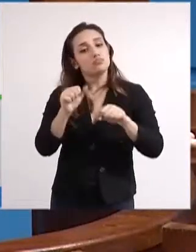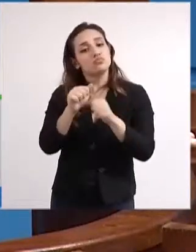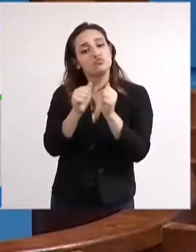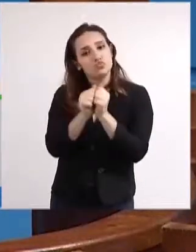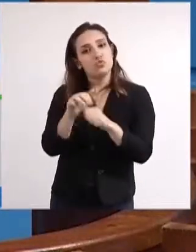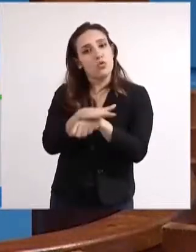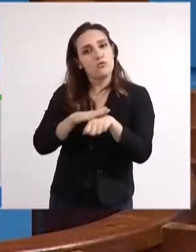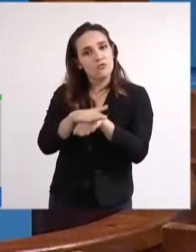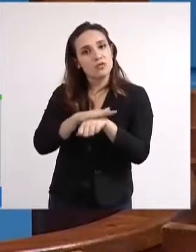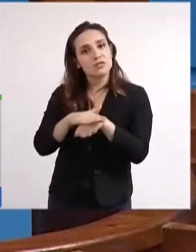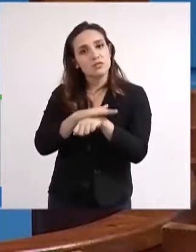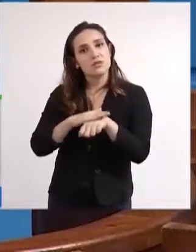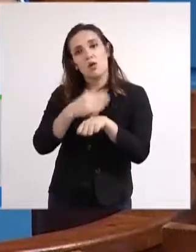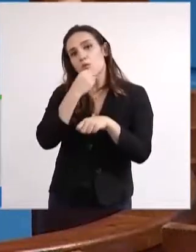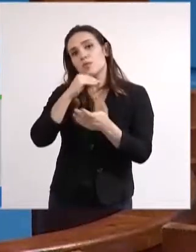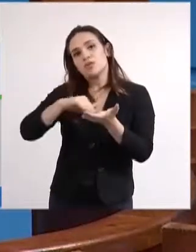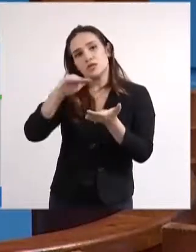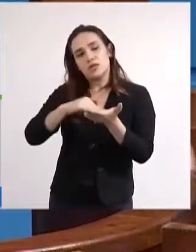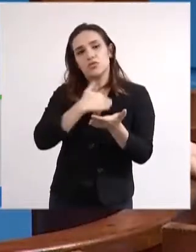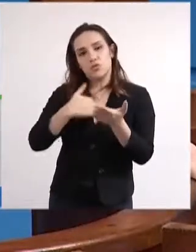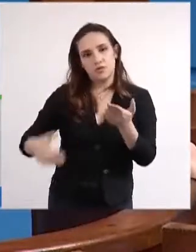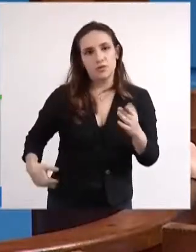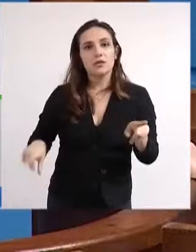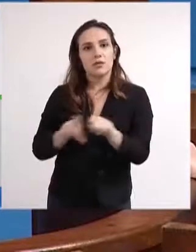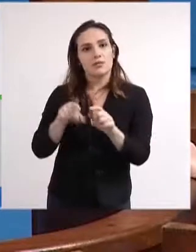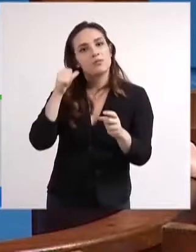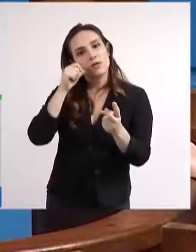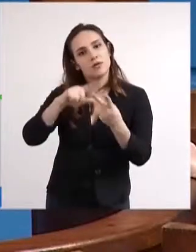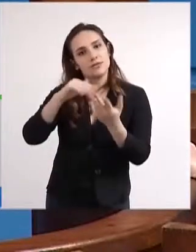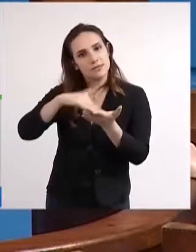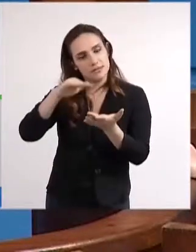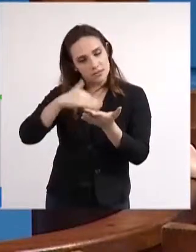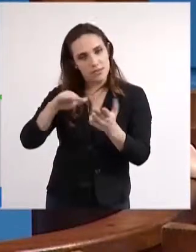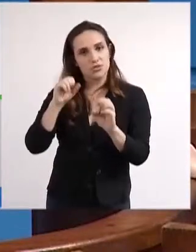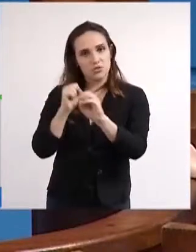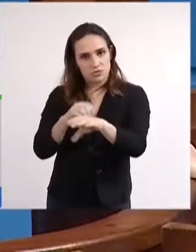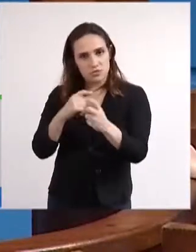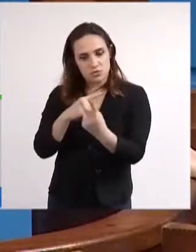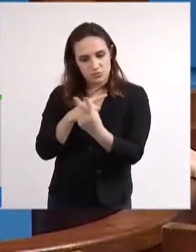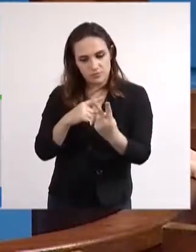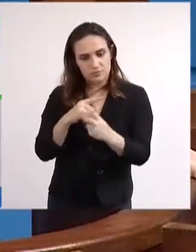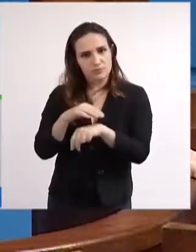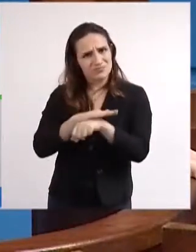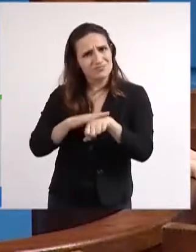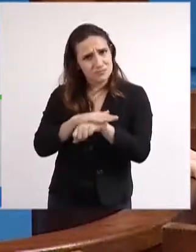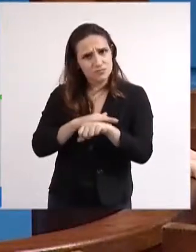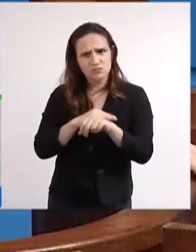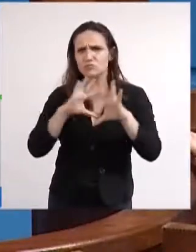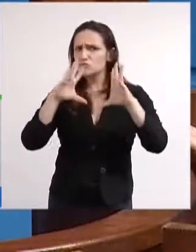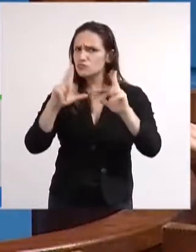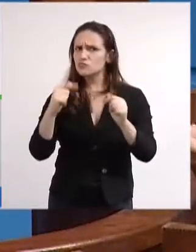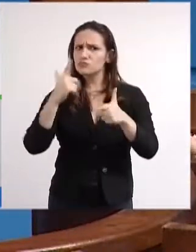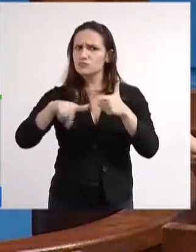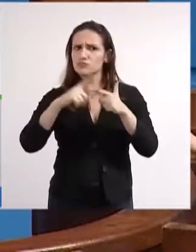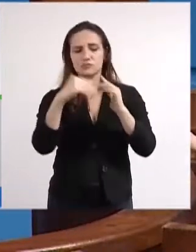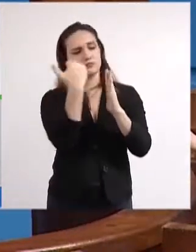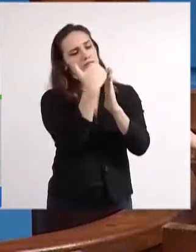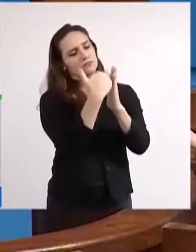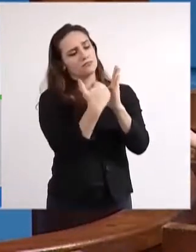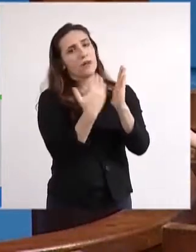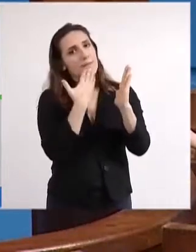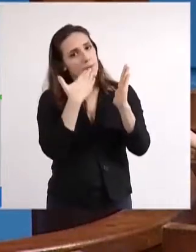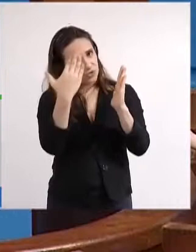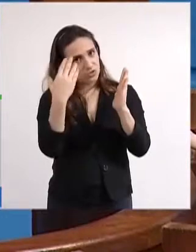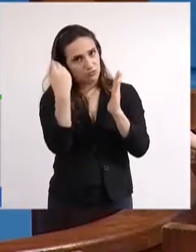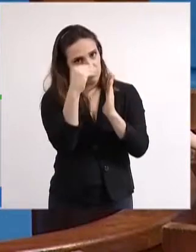o secretário de Governo, junto com a secretária de Educação, para nós levarmos esta pauta de